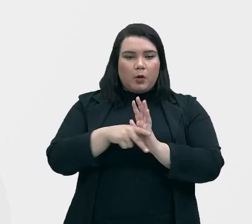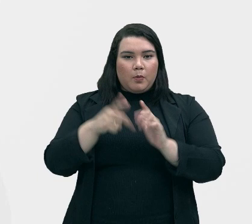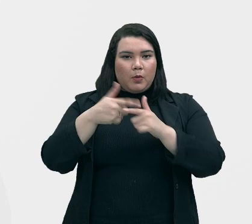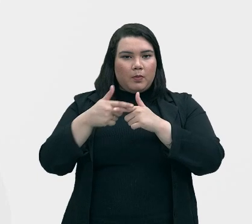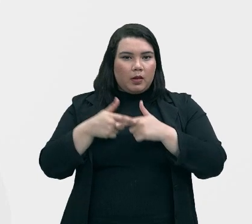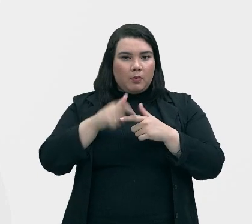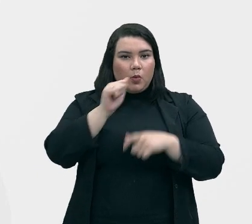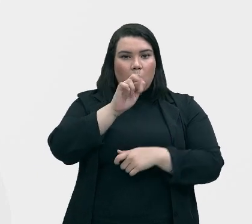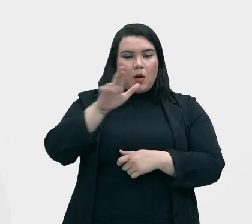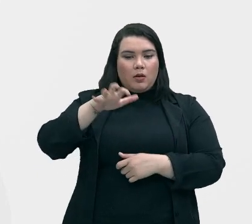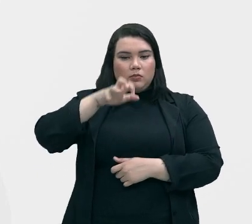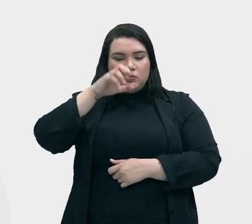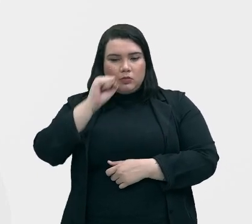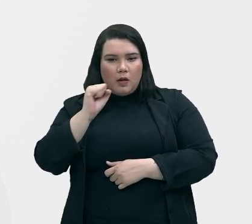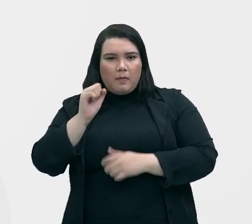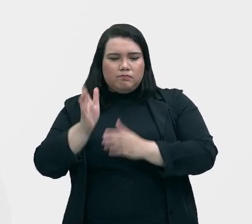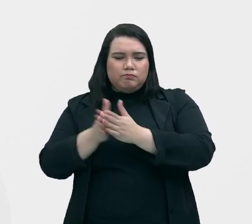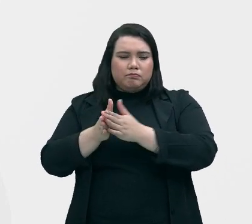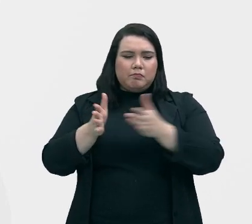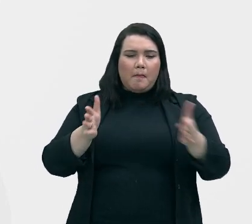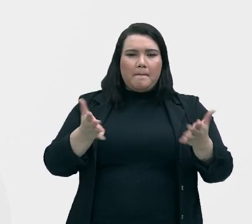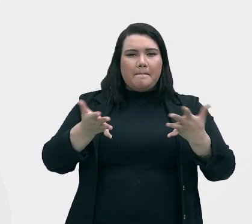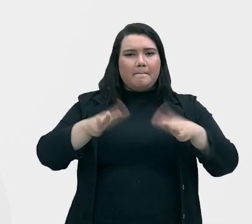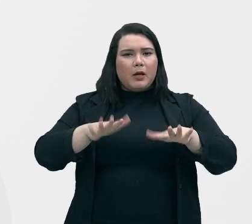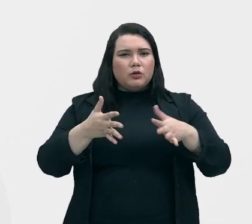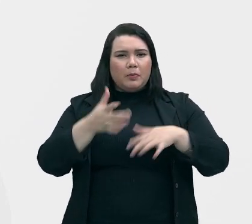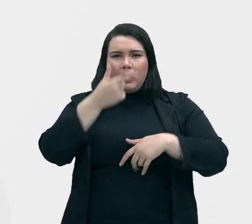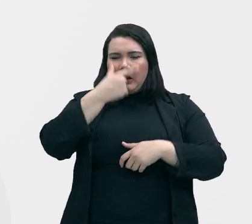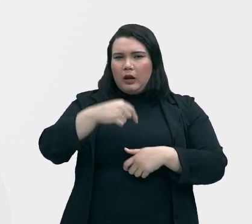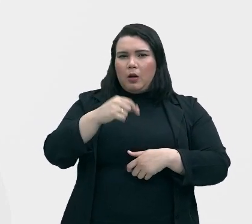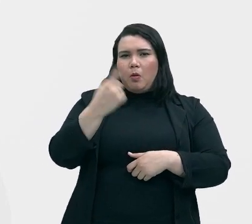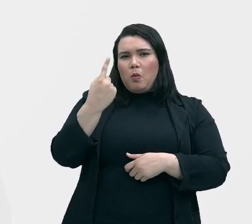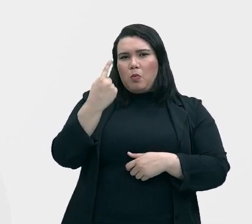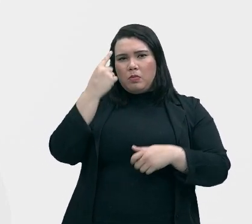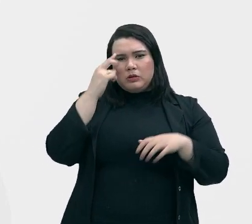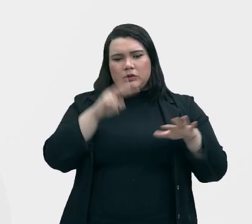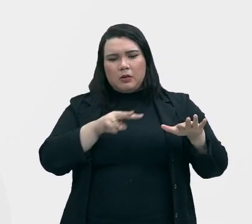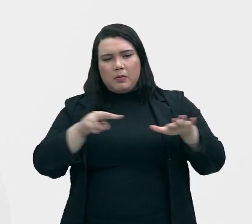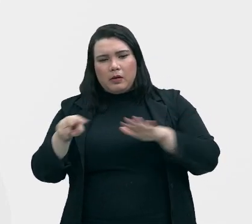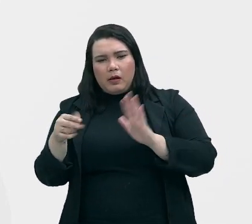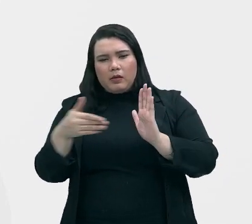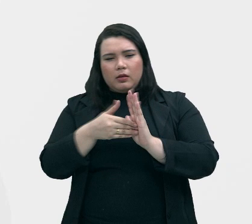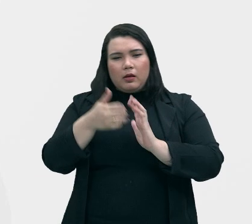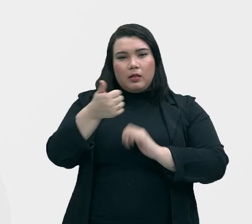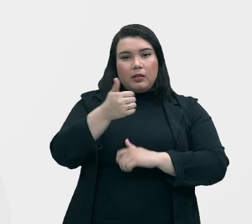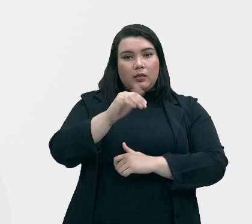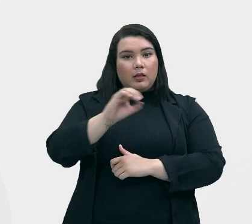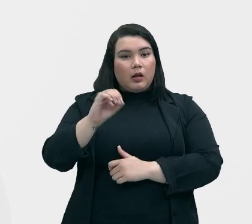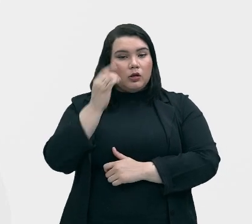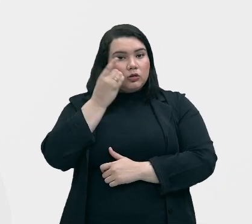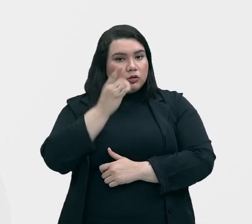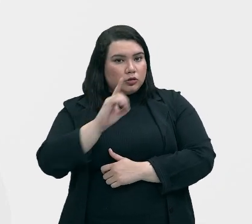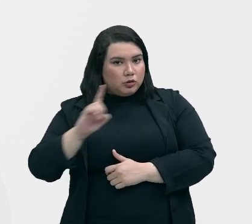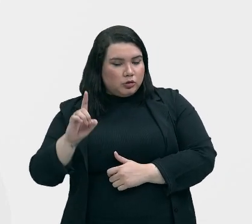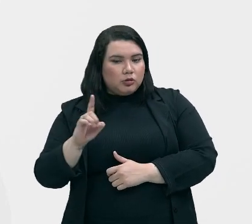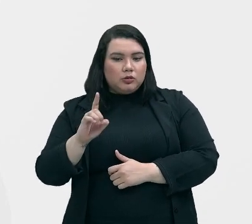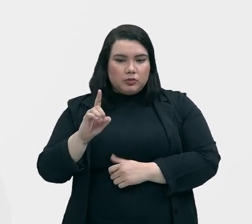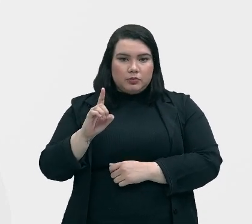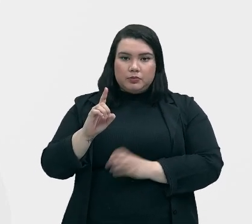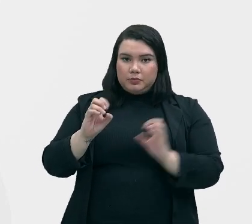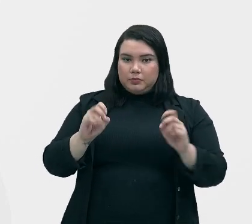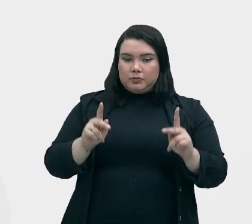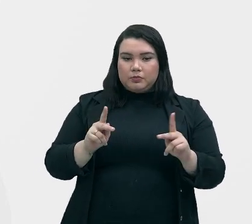respiratório. Ela dura, em média, 1 semana, podendo chegar até 10 dias em casos graves,